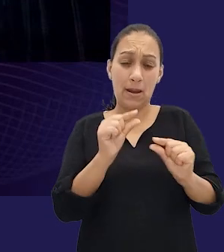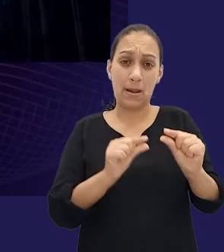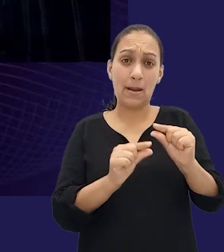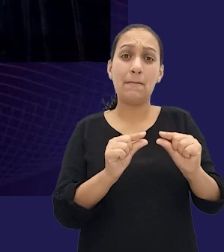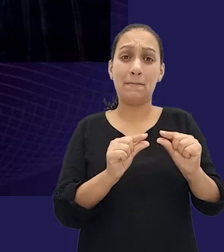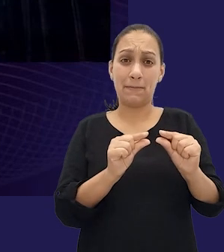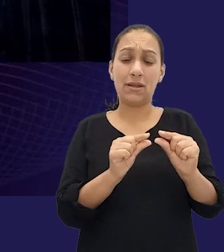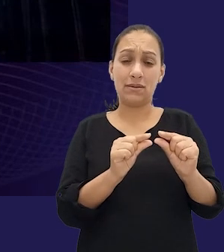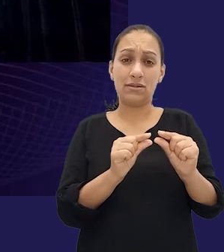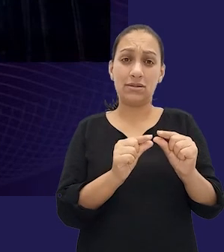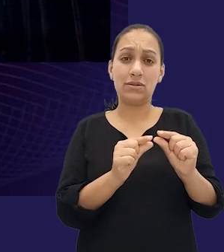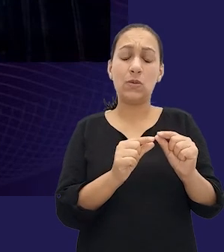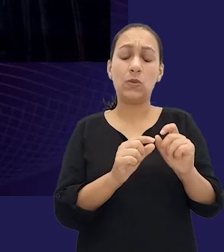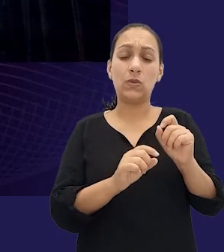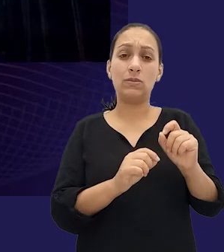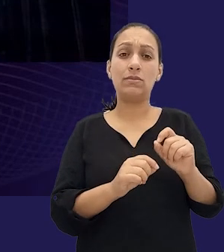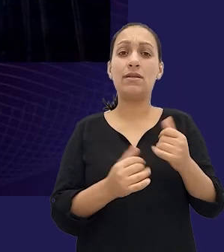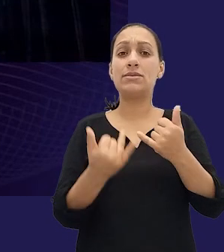por exemplo,